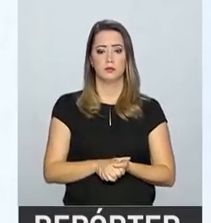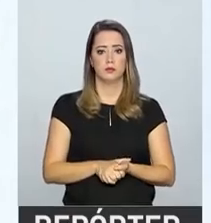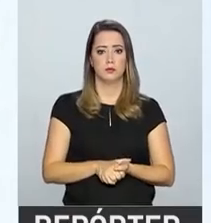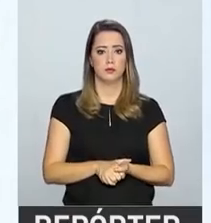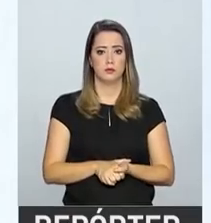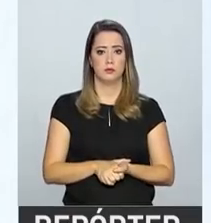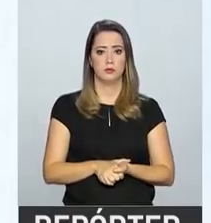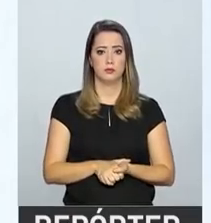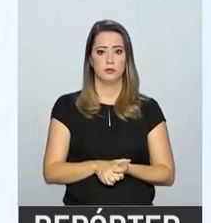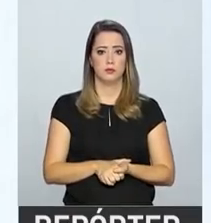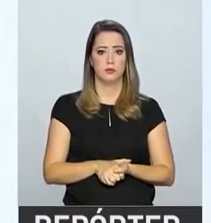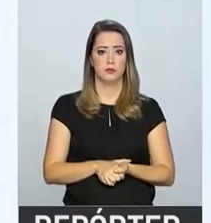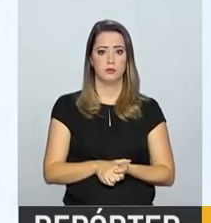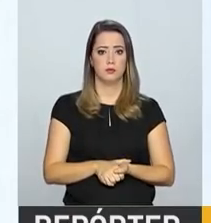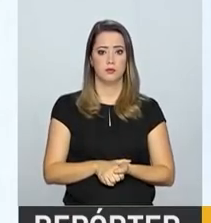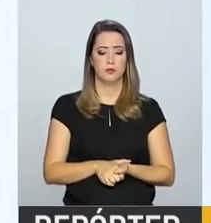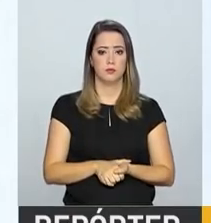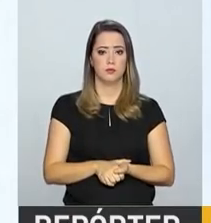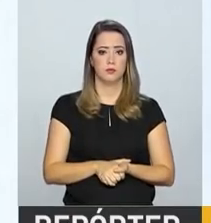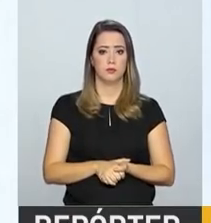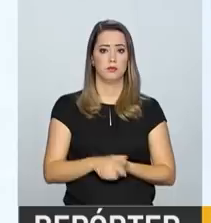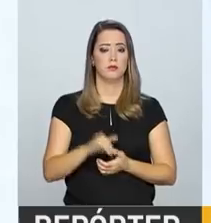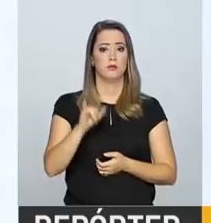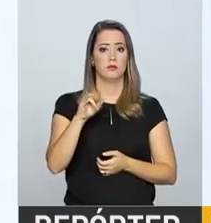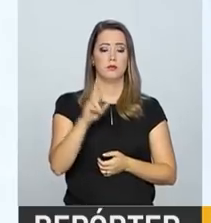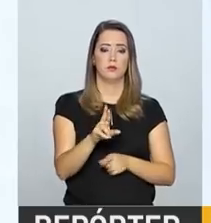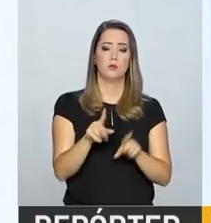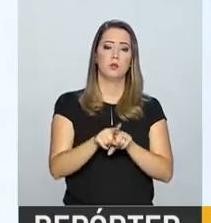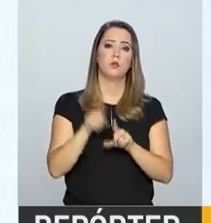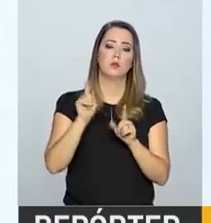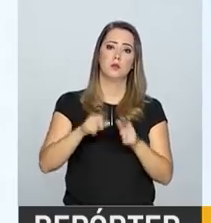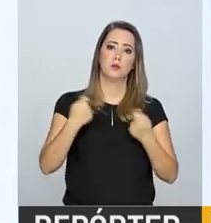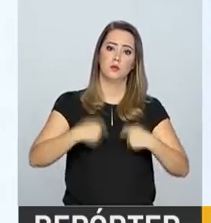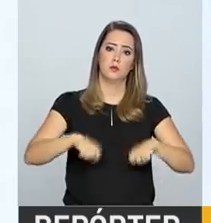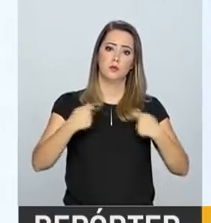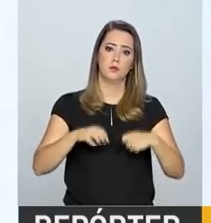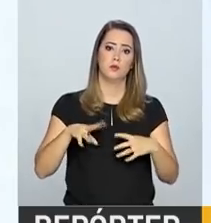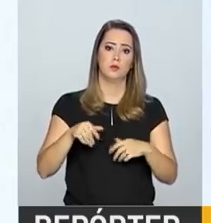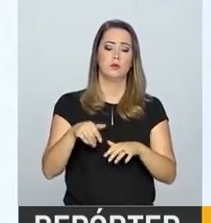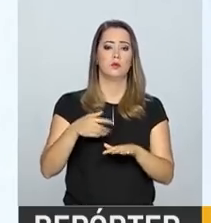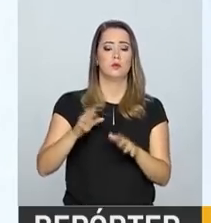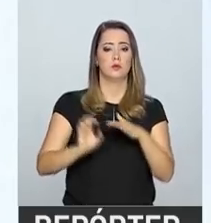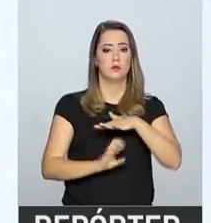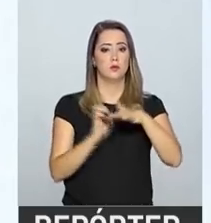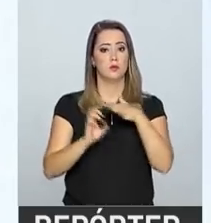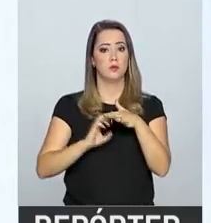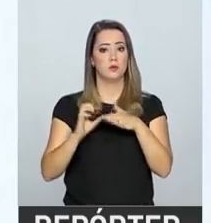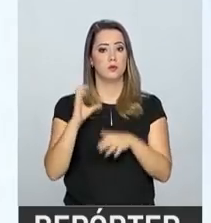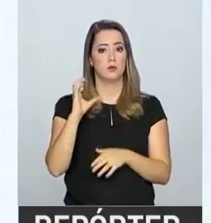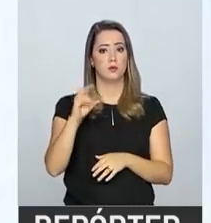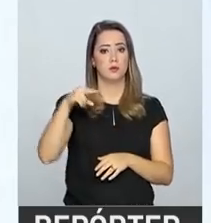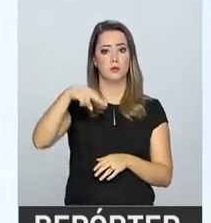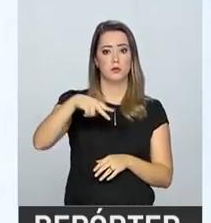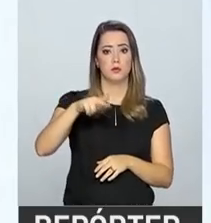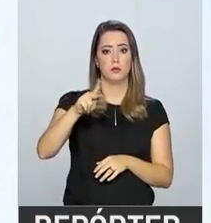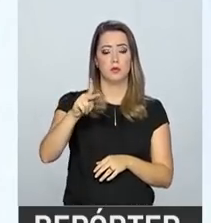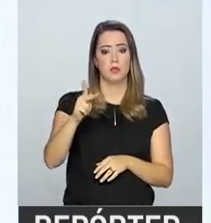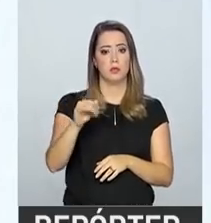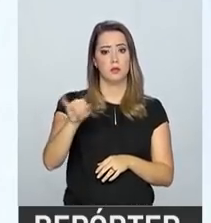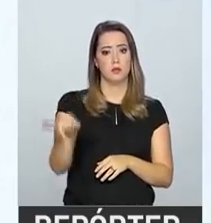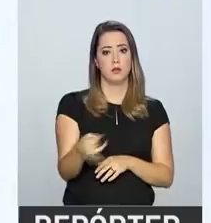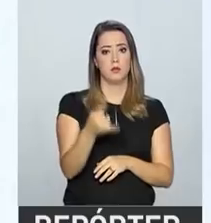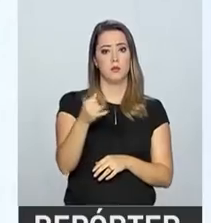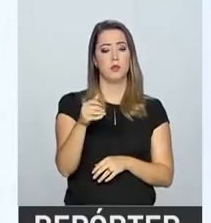a declaração da rais é obrigatória para todas as empresas com cnpj ativo na receita federal em qualquer